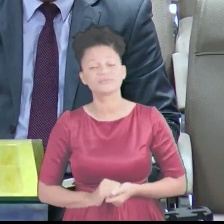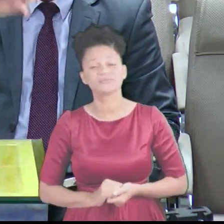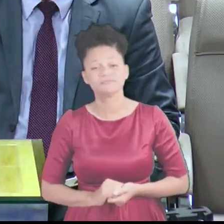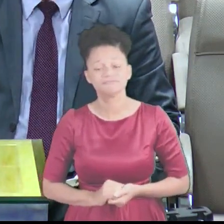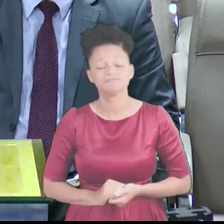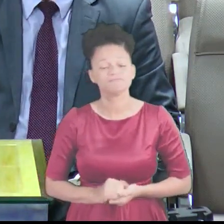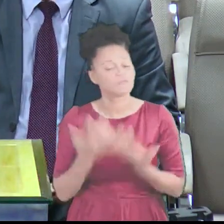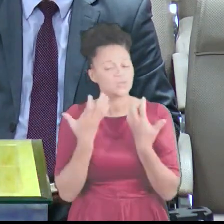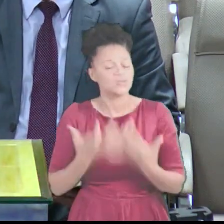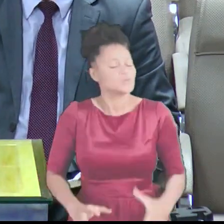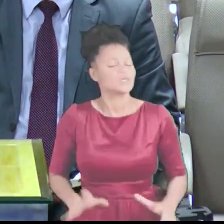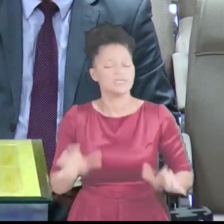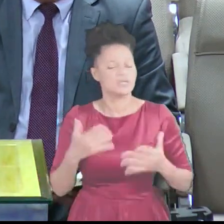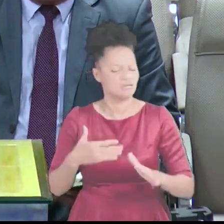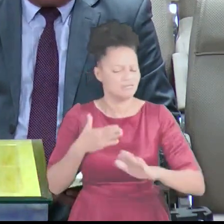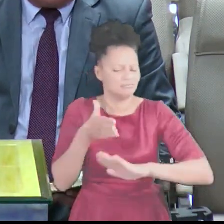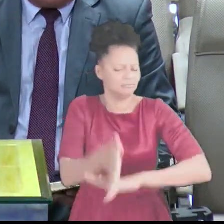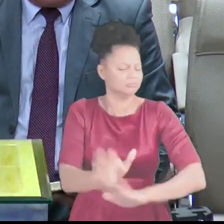Ele não queria estar lá,